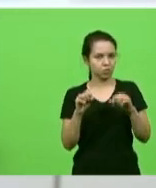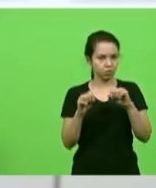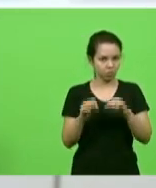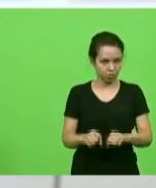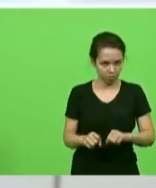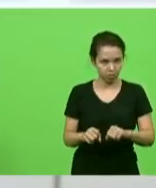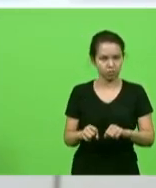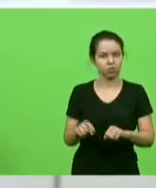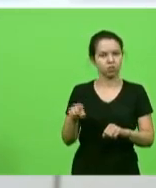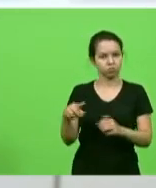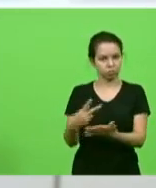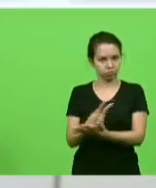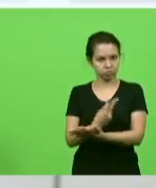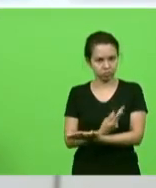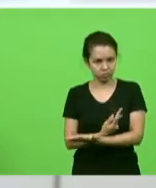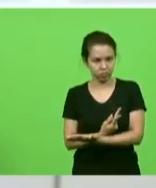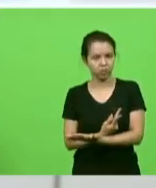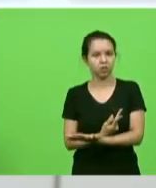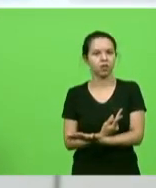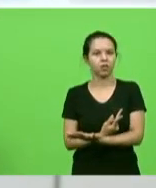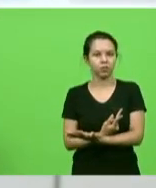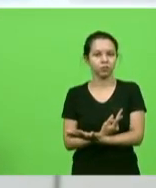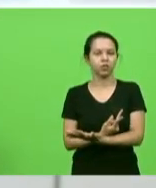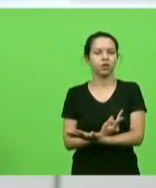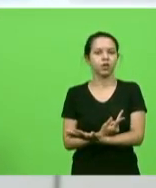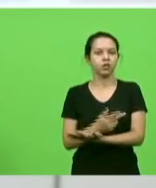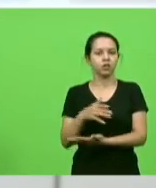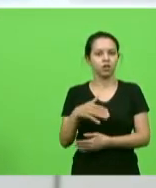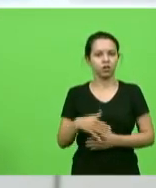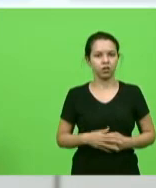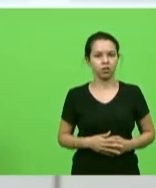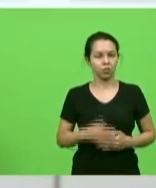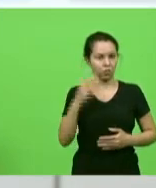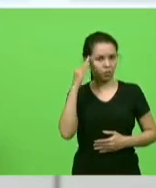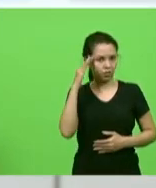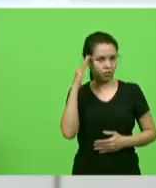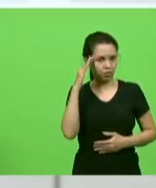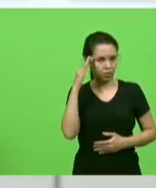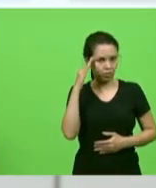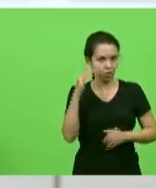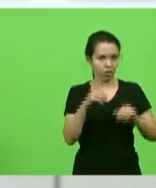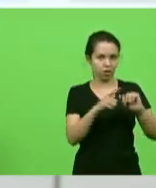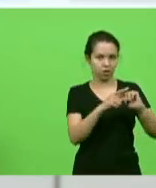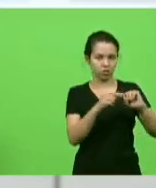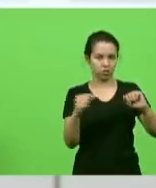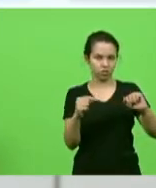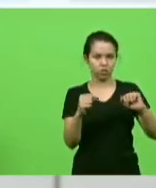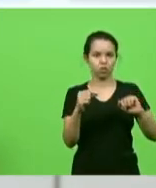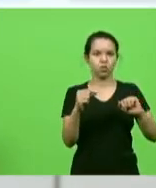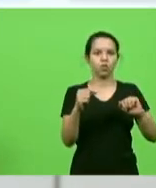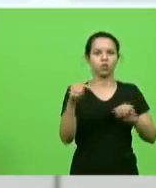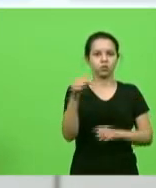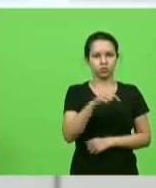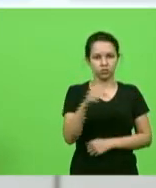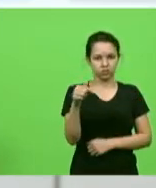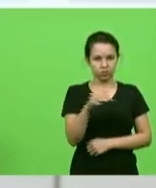perante a linha de interpretação conferida pelo artigo 7º o que também não é axiomático